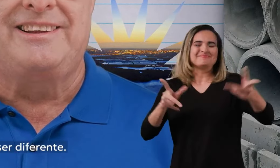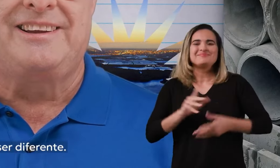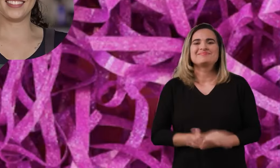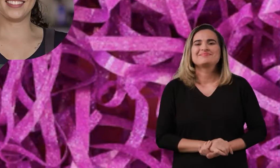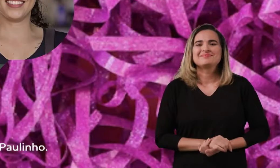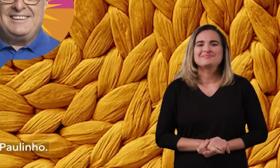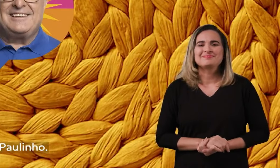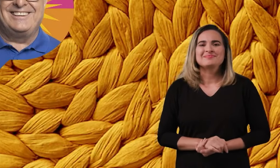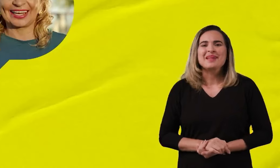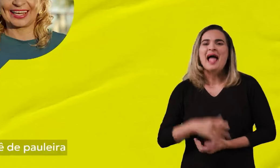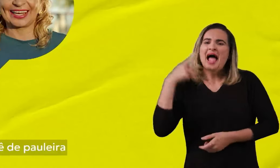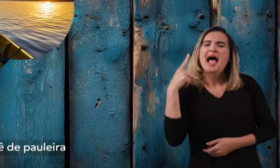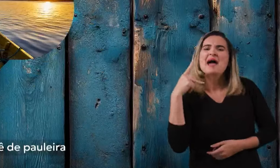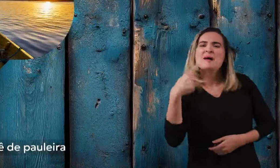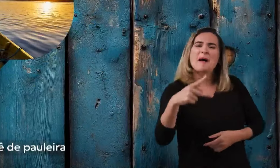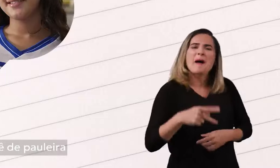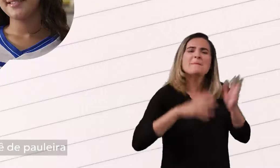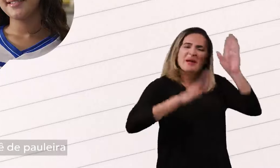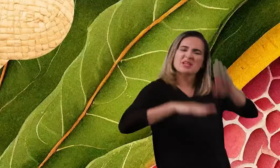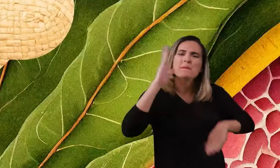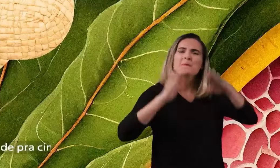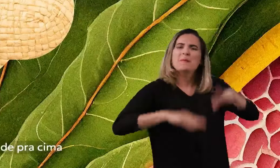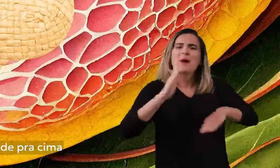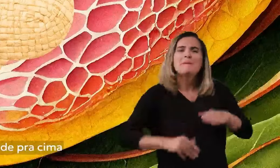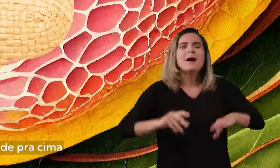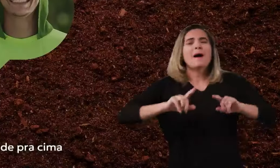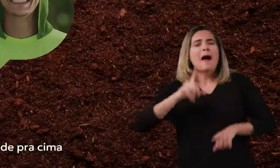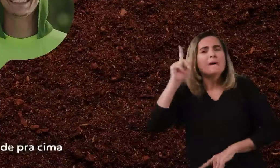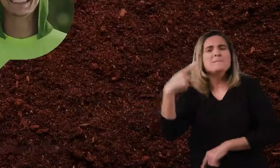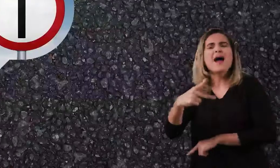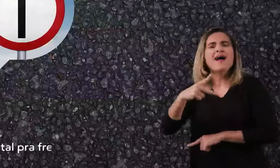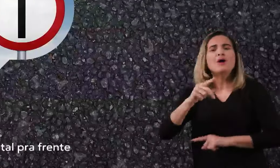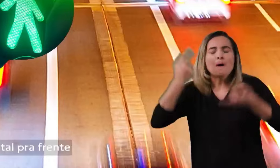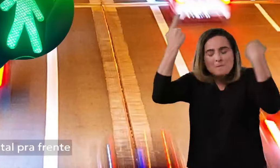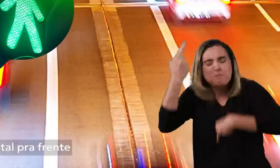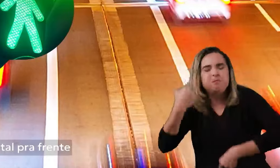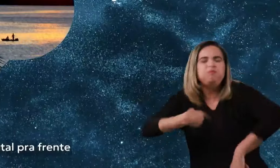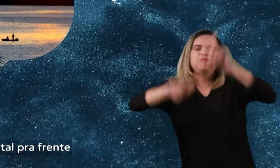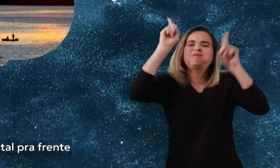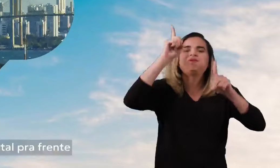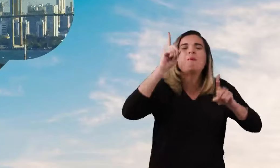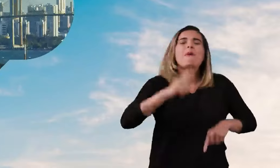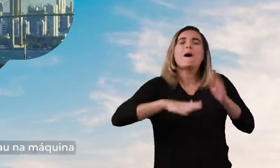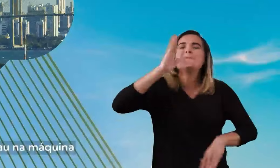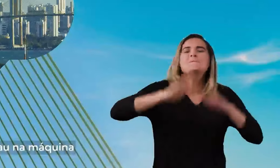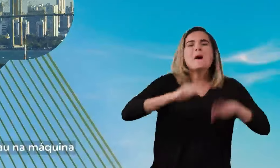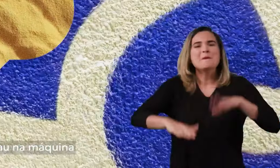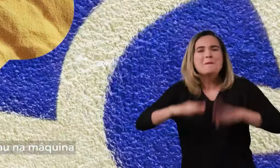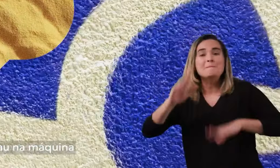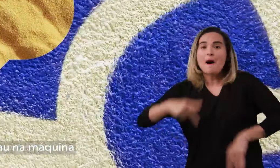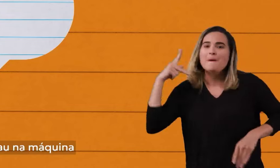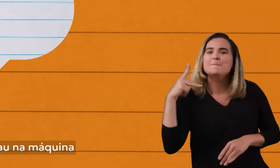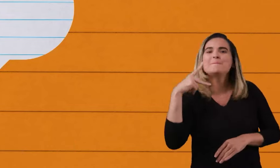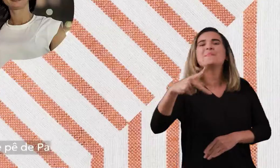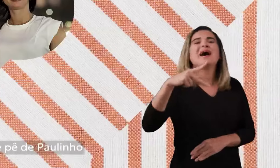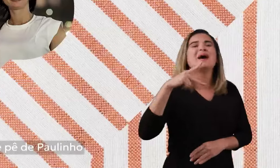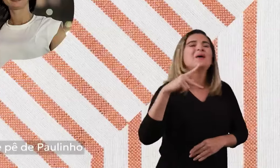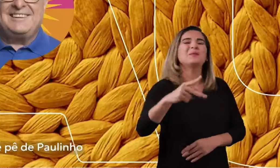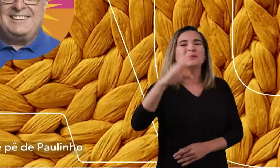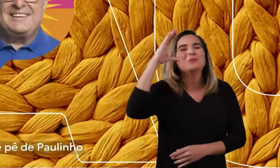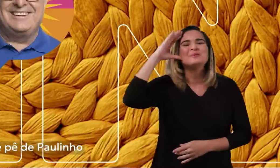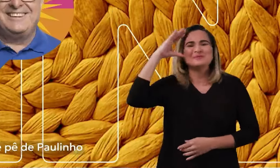diferente. Paulinha! É pé de pauleira! É pé de pra cima! É Natal pra frente! De pau na máquina!